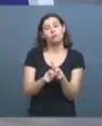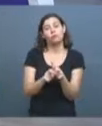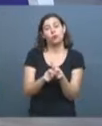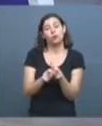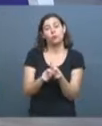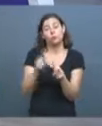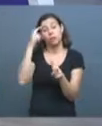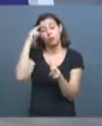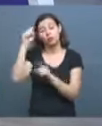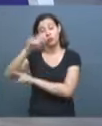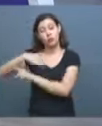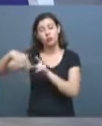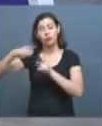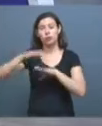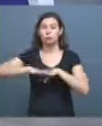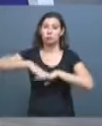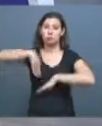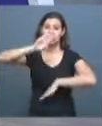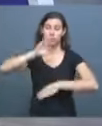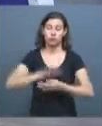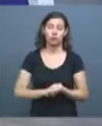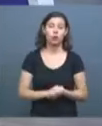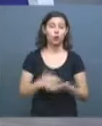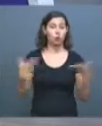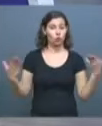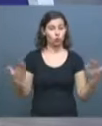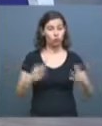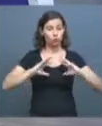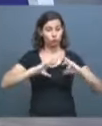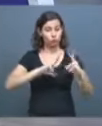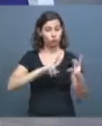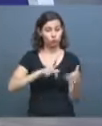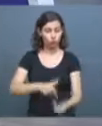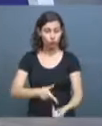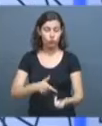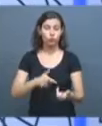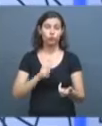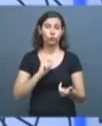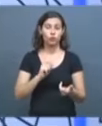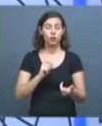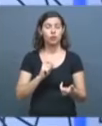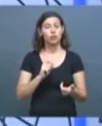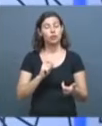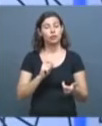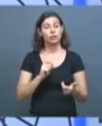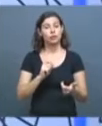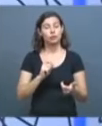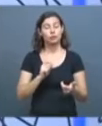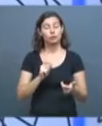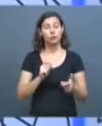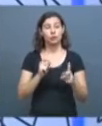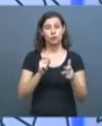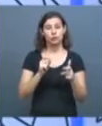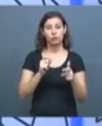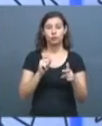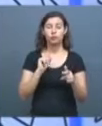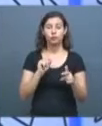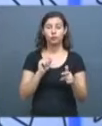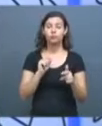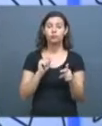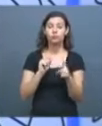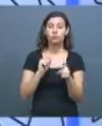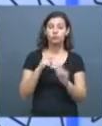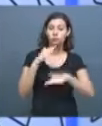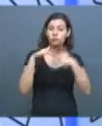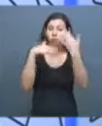todo. Claro. O mundo moderno, nessa necessidade de crescimento, nesse estresse provocativo, o